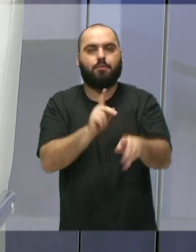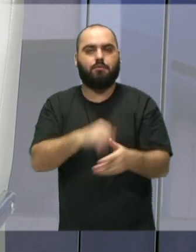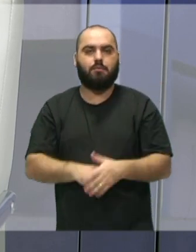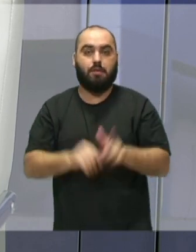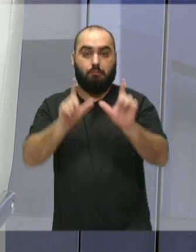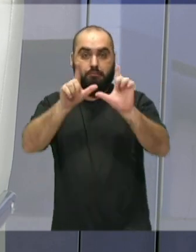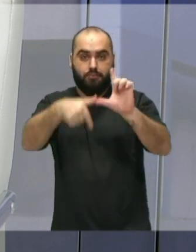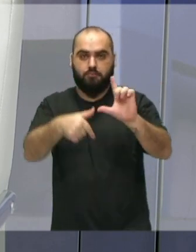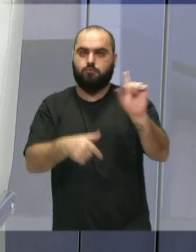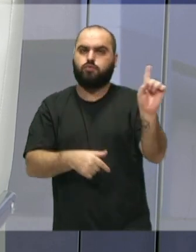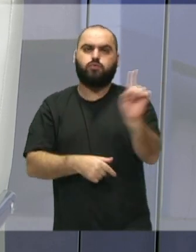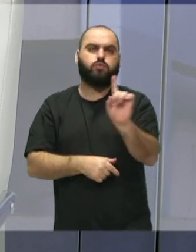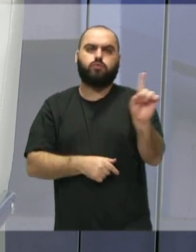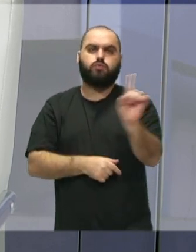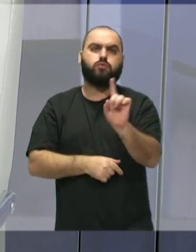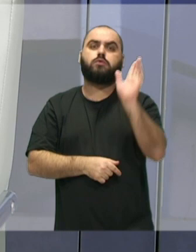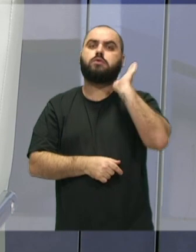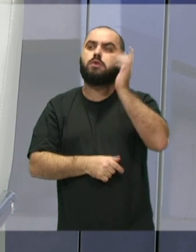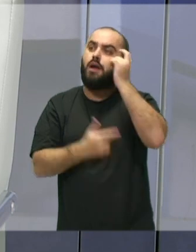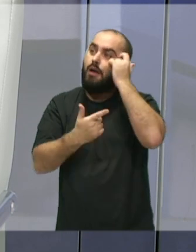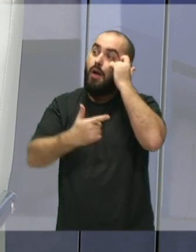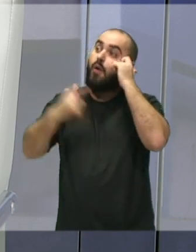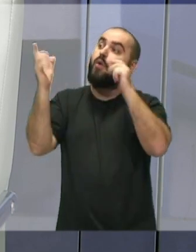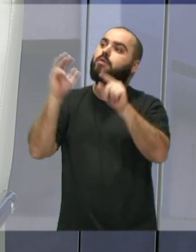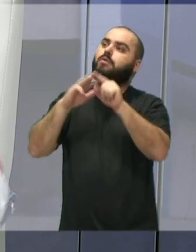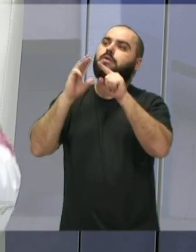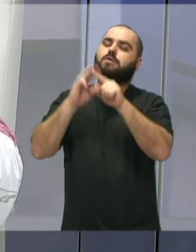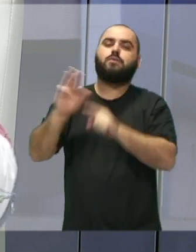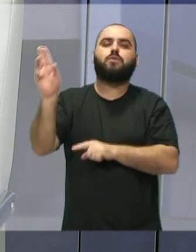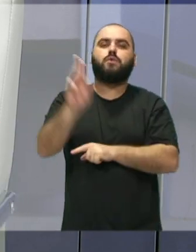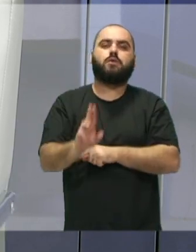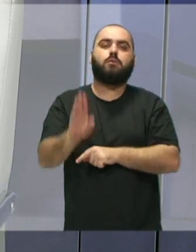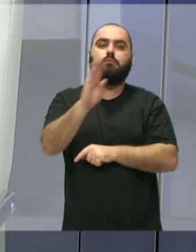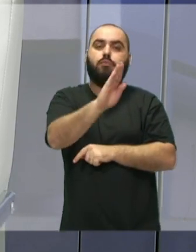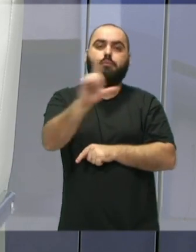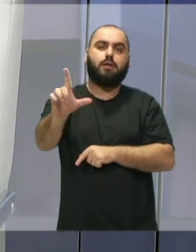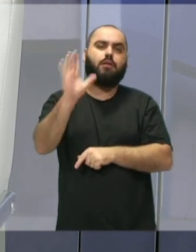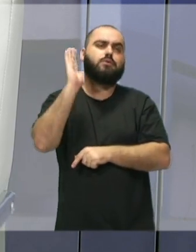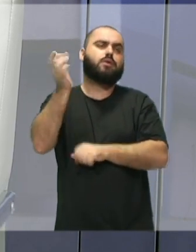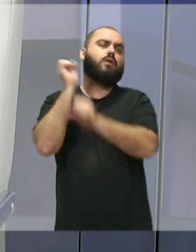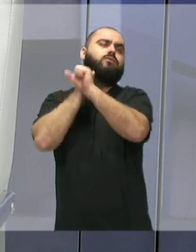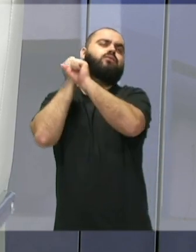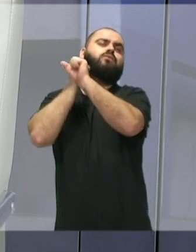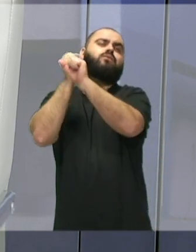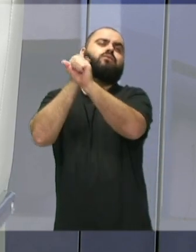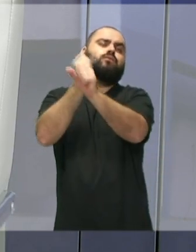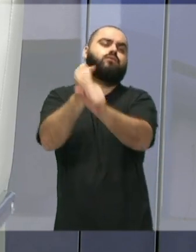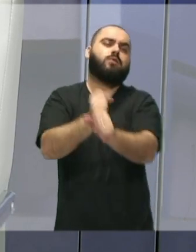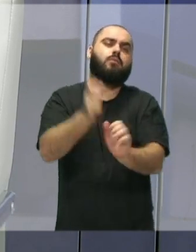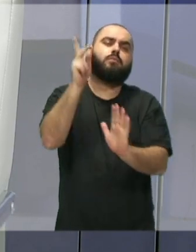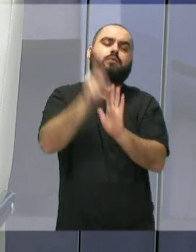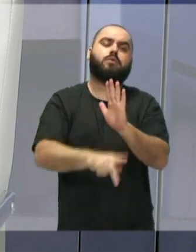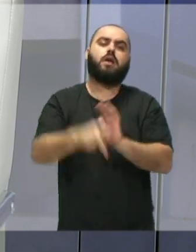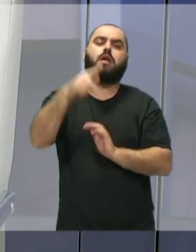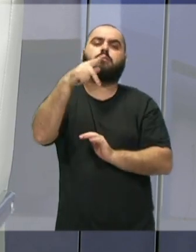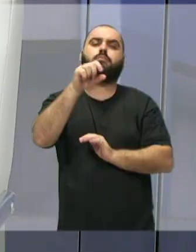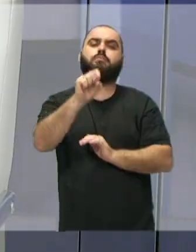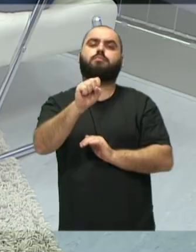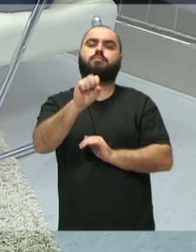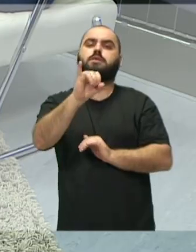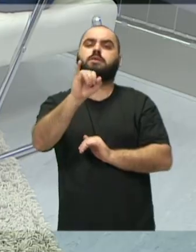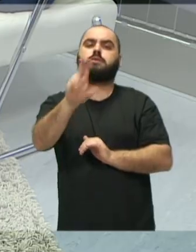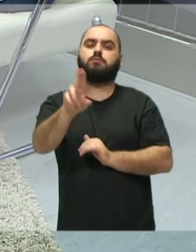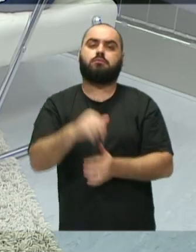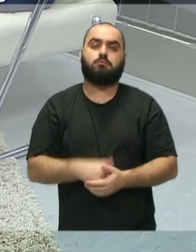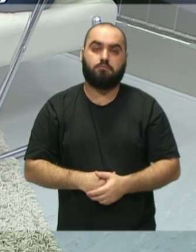de forma alguma, isso já é aplicado em outros municípios. Em Blumenau, há anos isso já faz, que é o projeto PSIL. Tanto que a Guarda